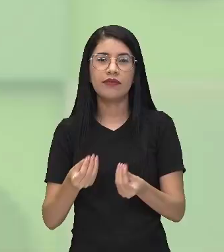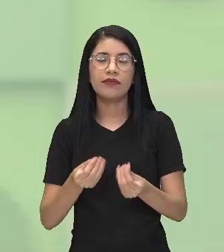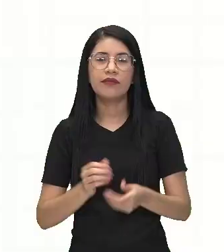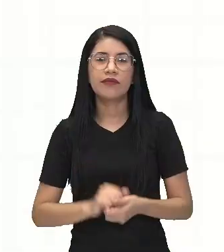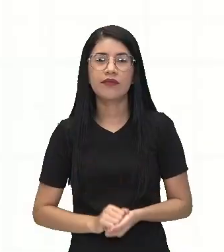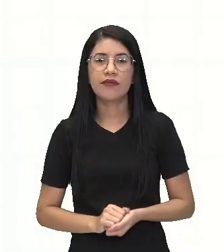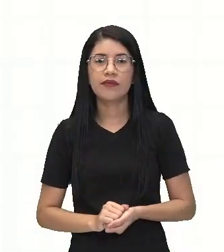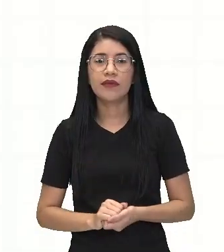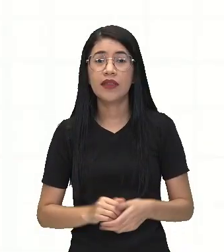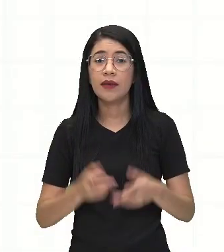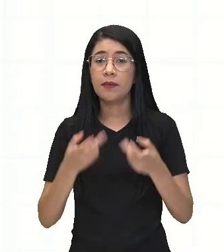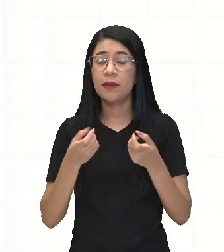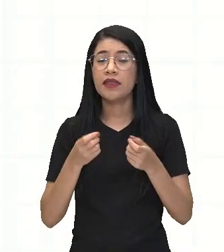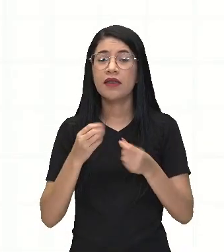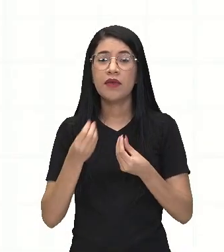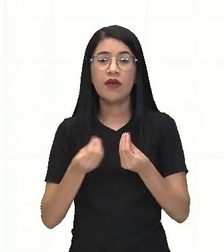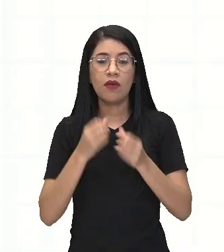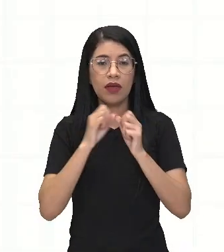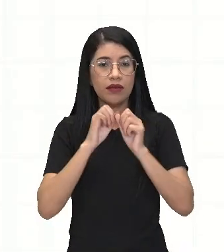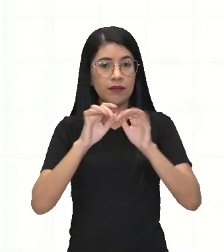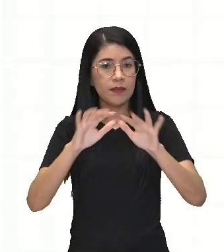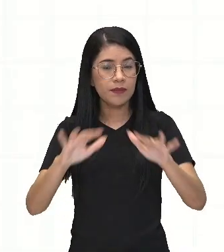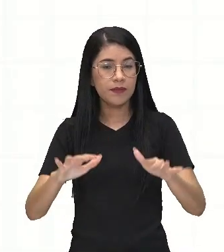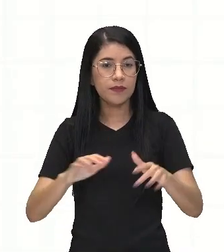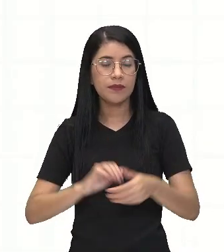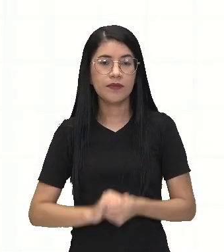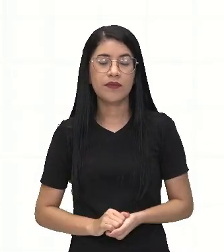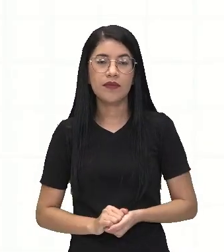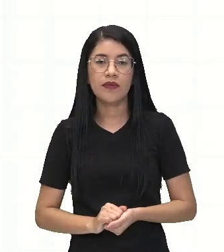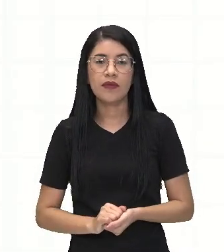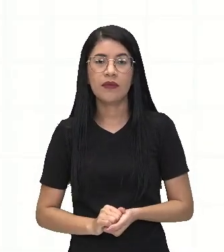de várias formas, né? Cada